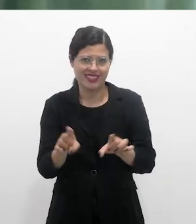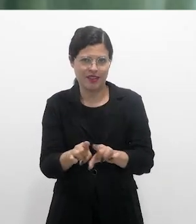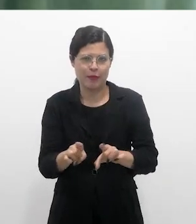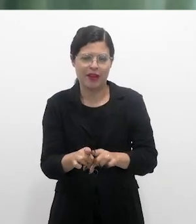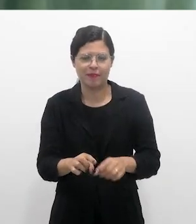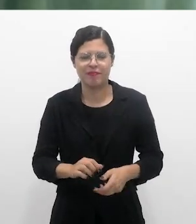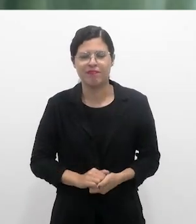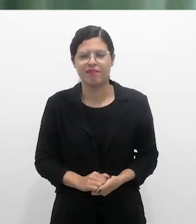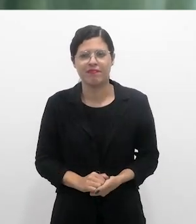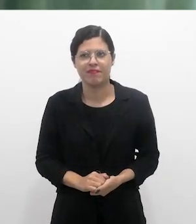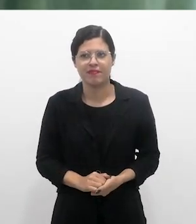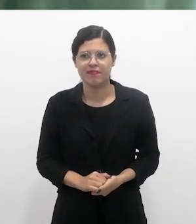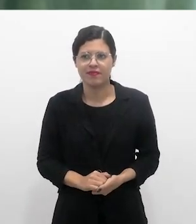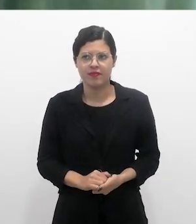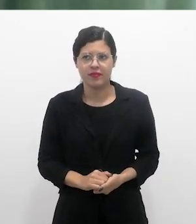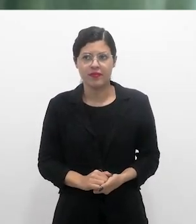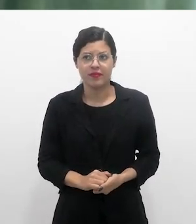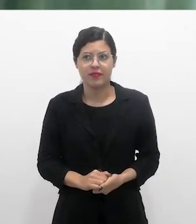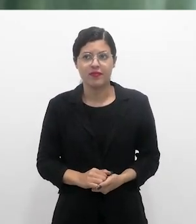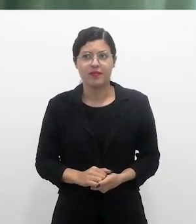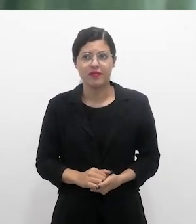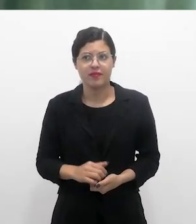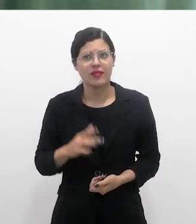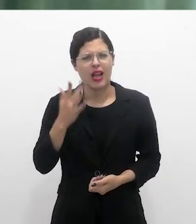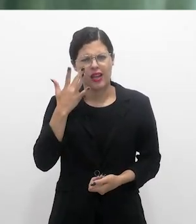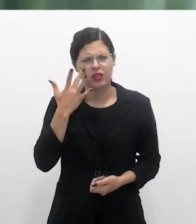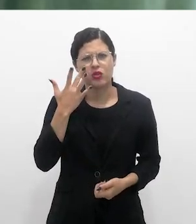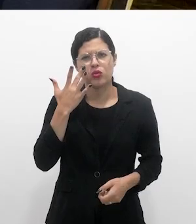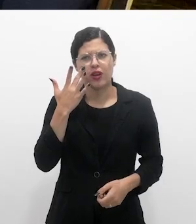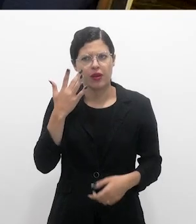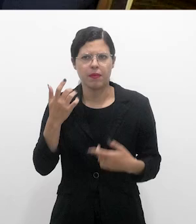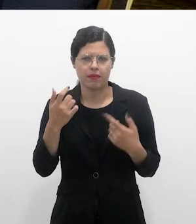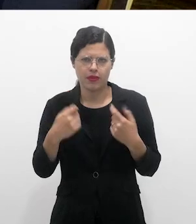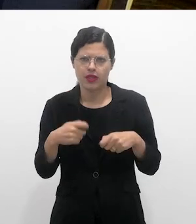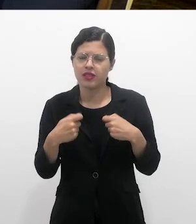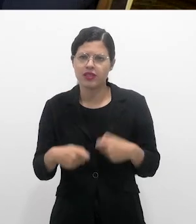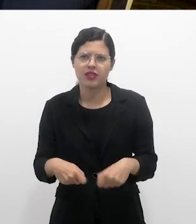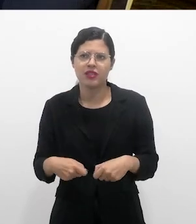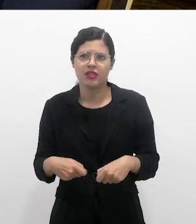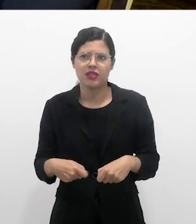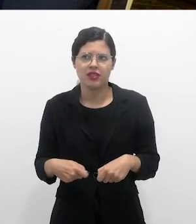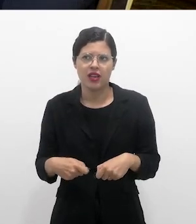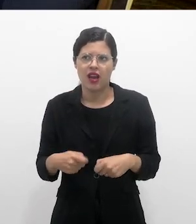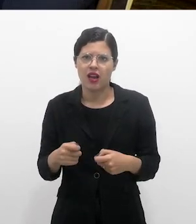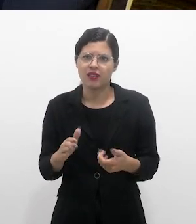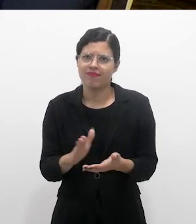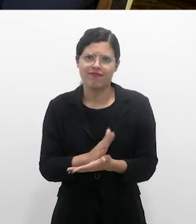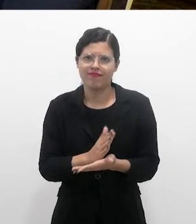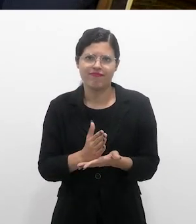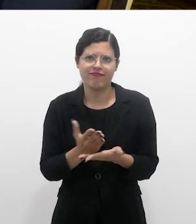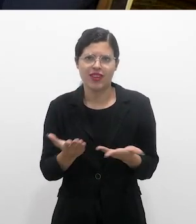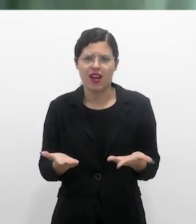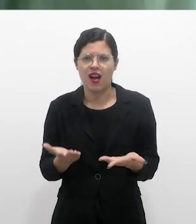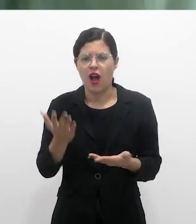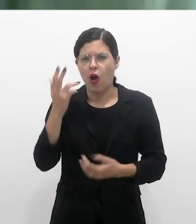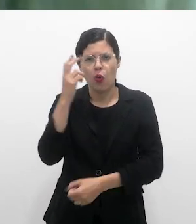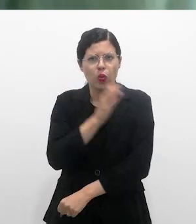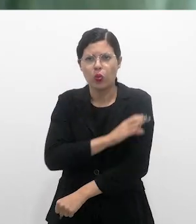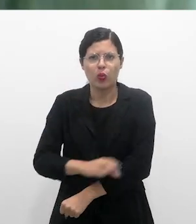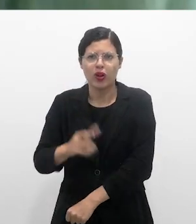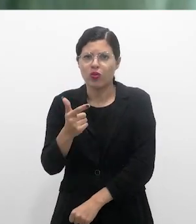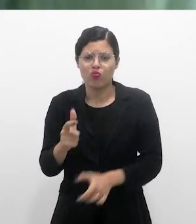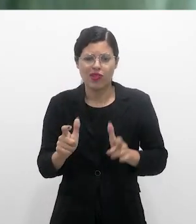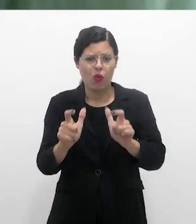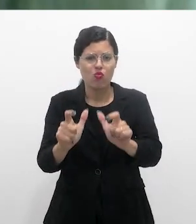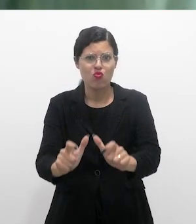eu acho que é um desperdício a cultura não ter um